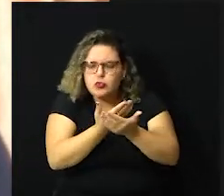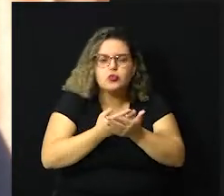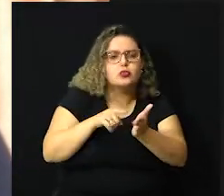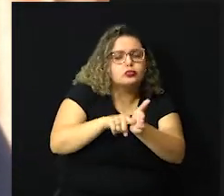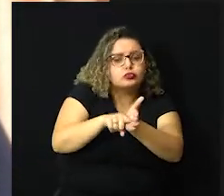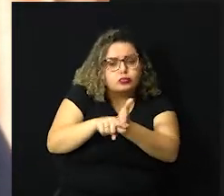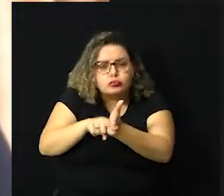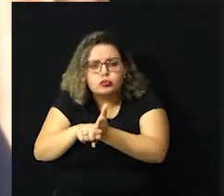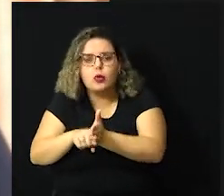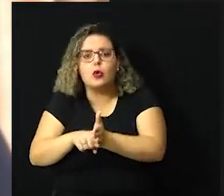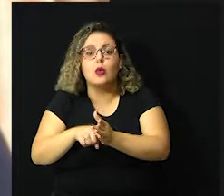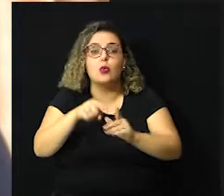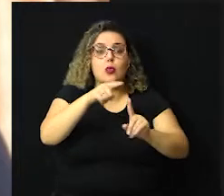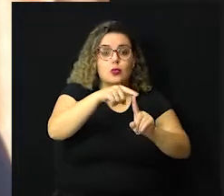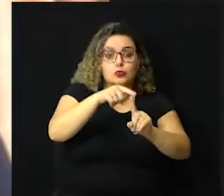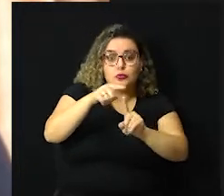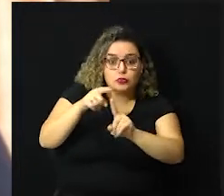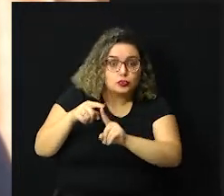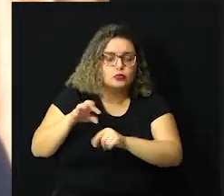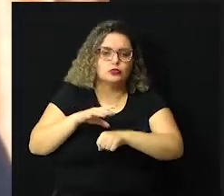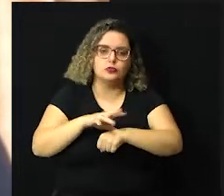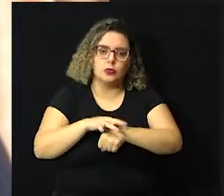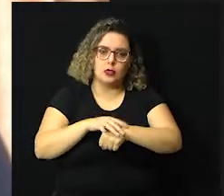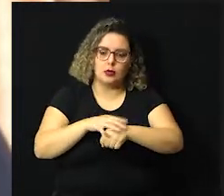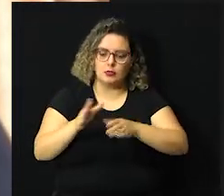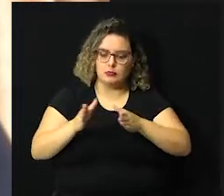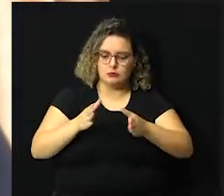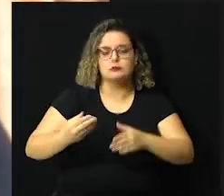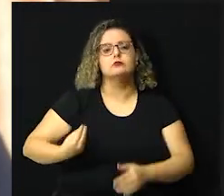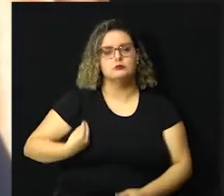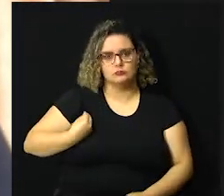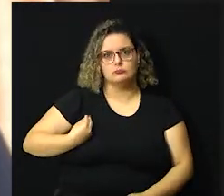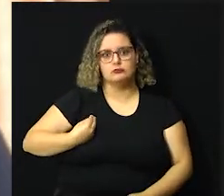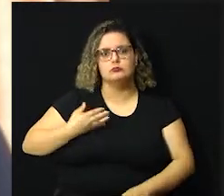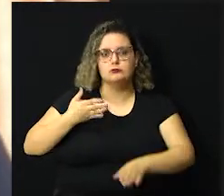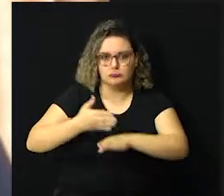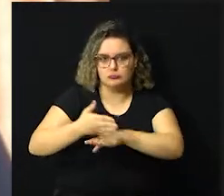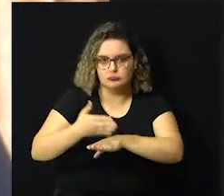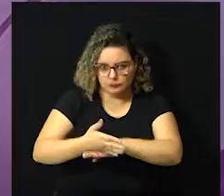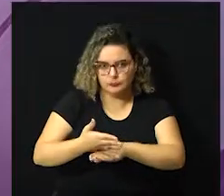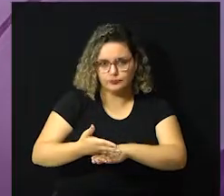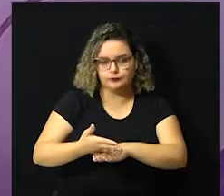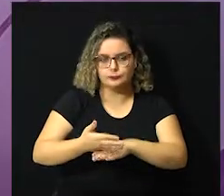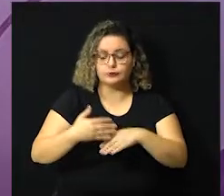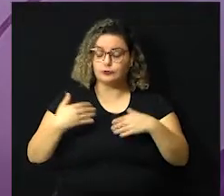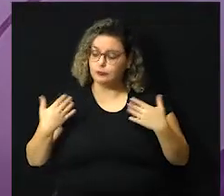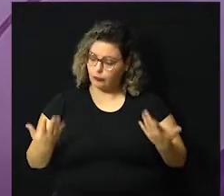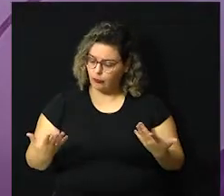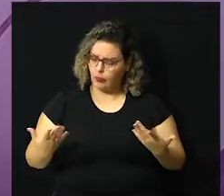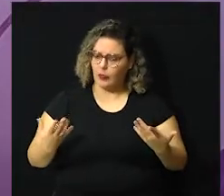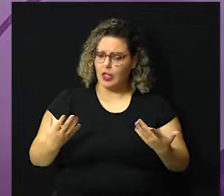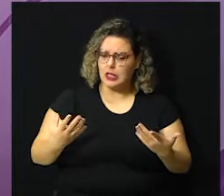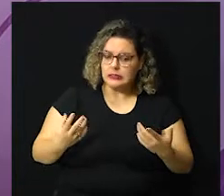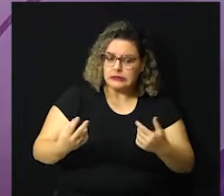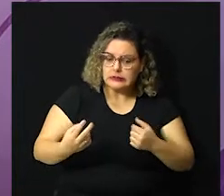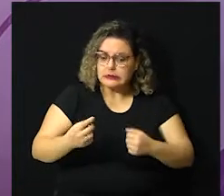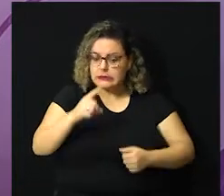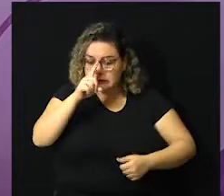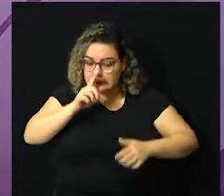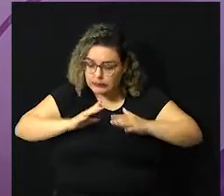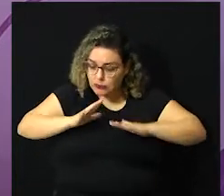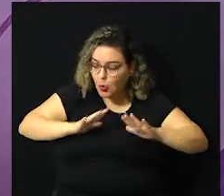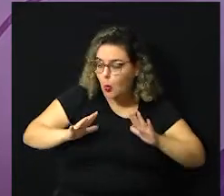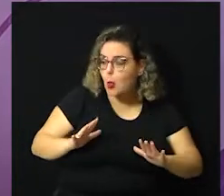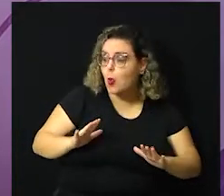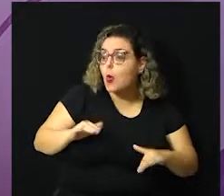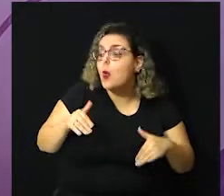que determinam o tipo de doença e a fase da vida que ela é mais frequente. Doutora, e essa proteção começa a partir